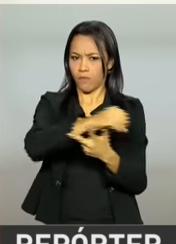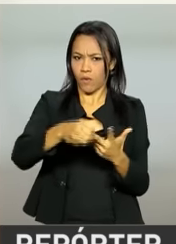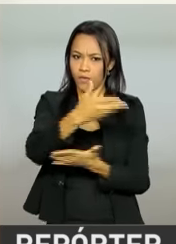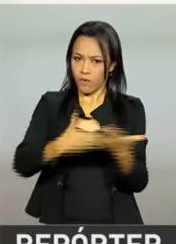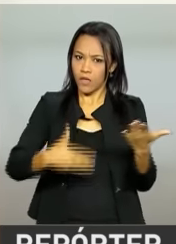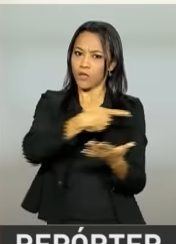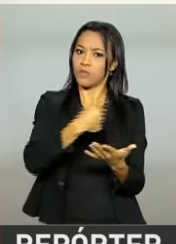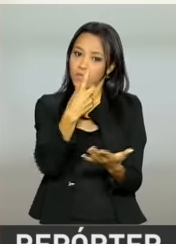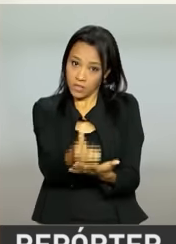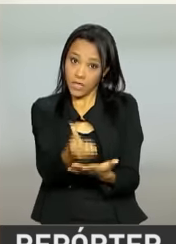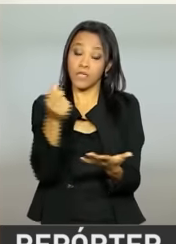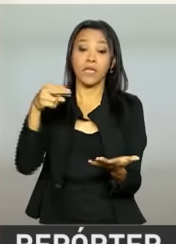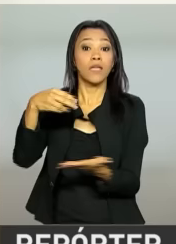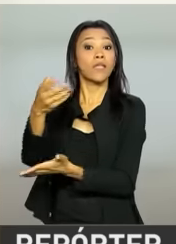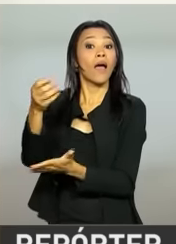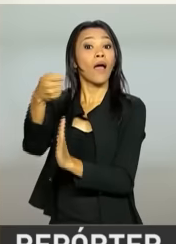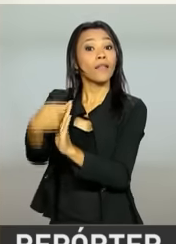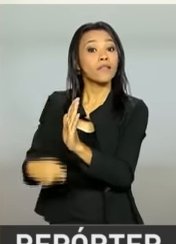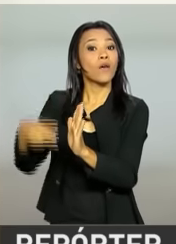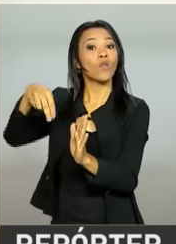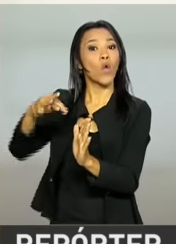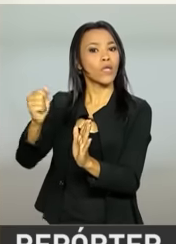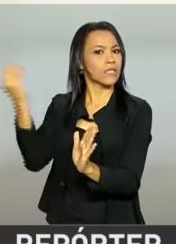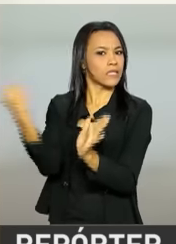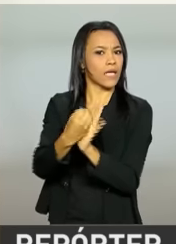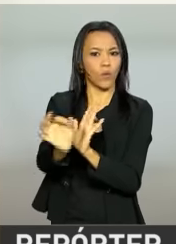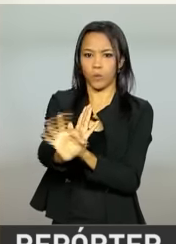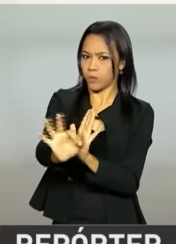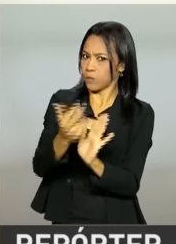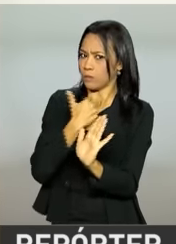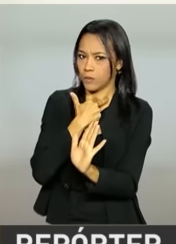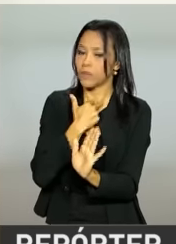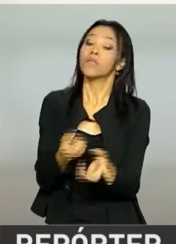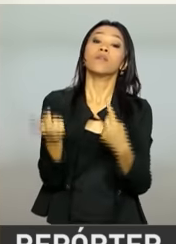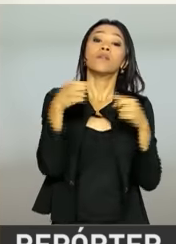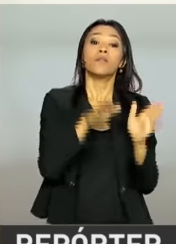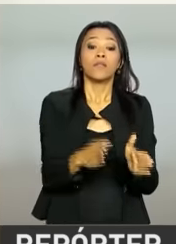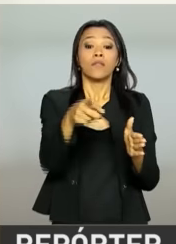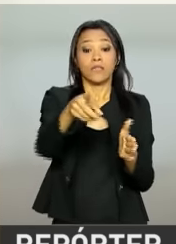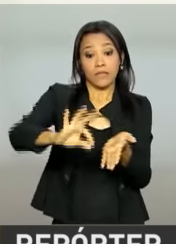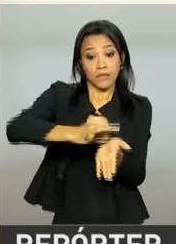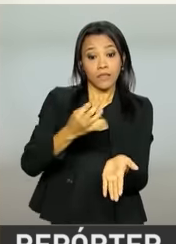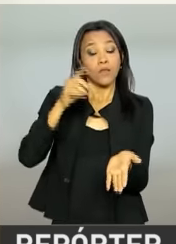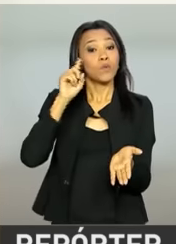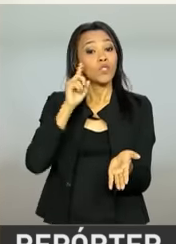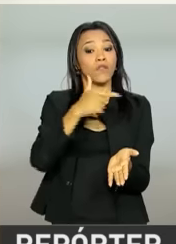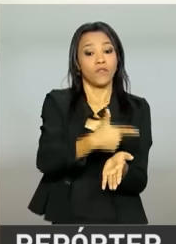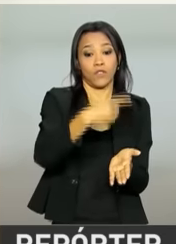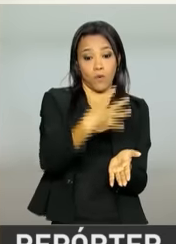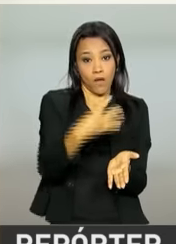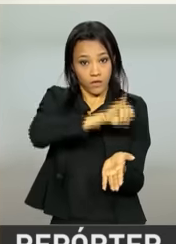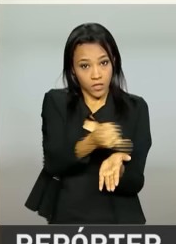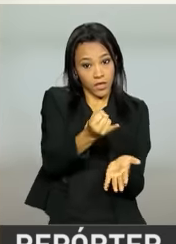e que tenham obtido na redação nota que não seja zero o czu estará disponível para a inscrição no dia 24